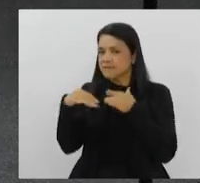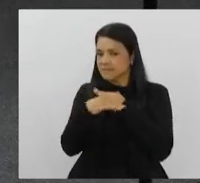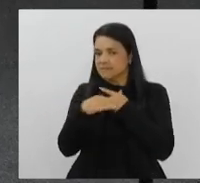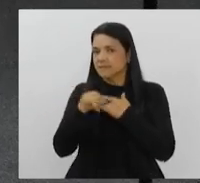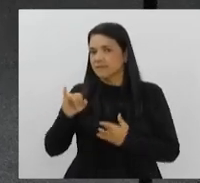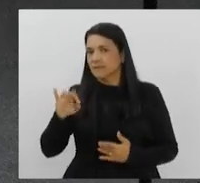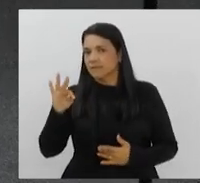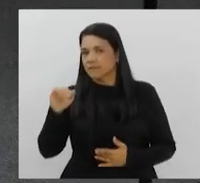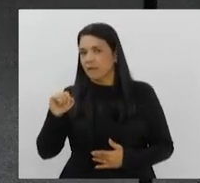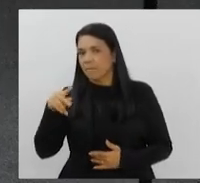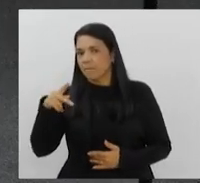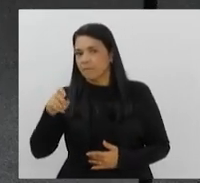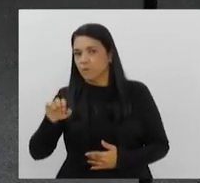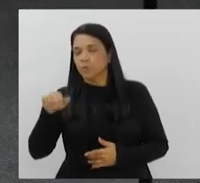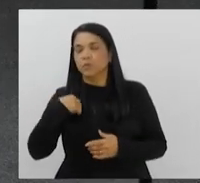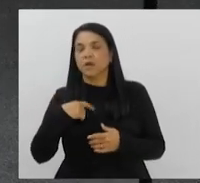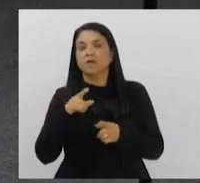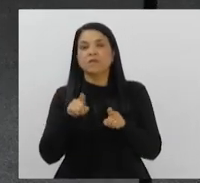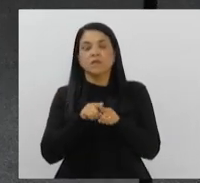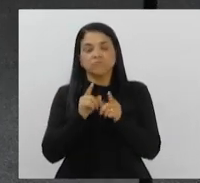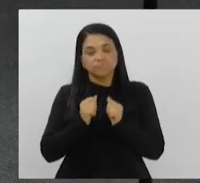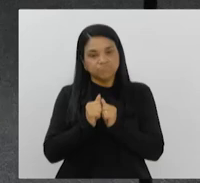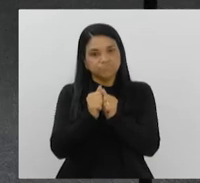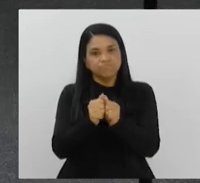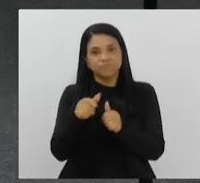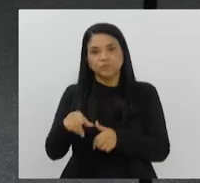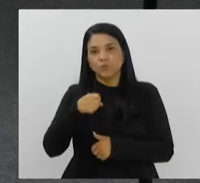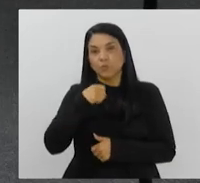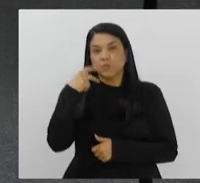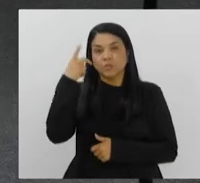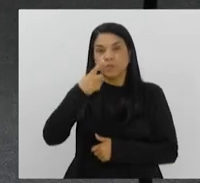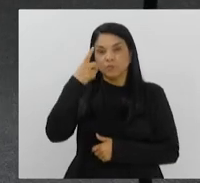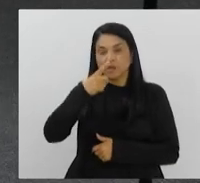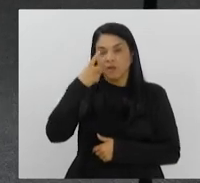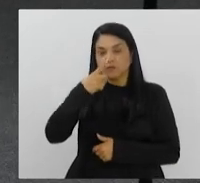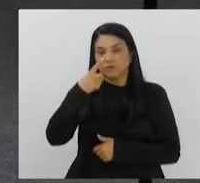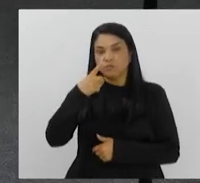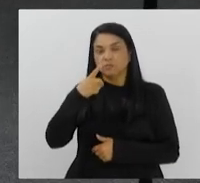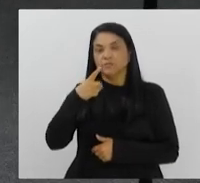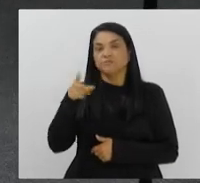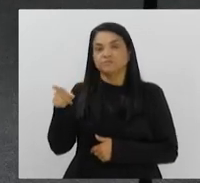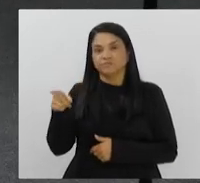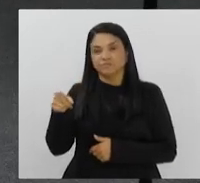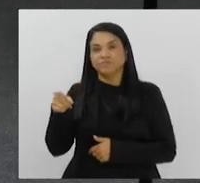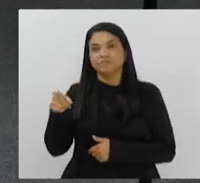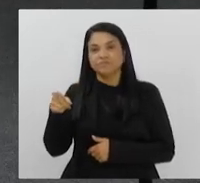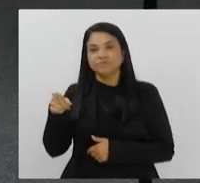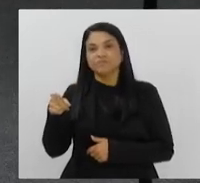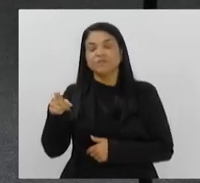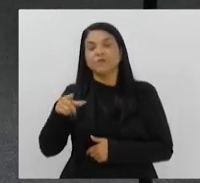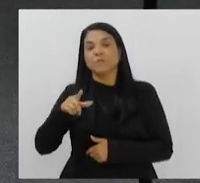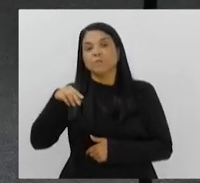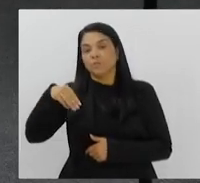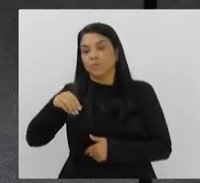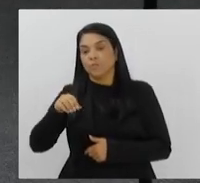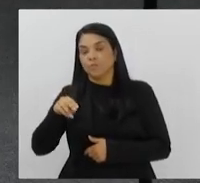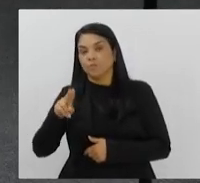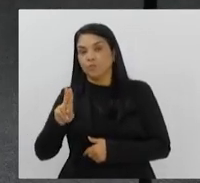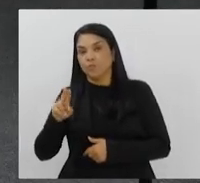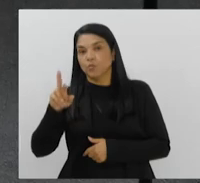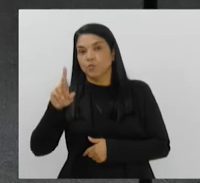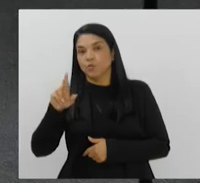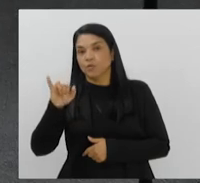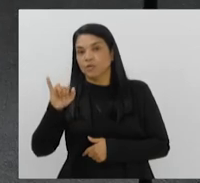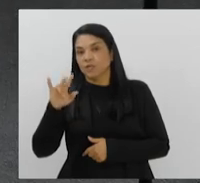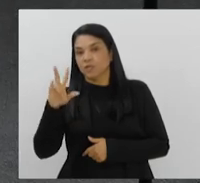braço direito do deputado Murilo Gouveia, né? E ser o testa de ferro do Murilo Gouveia.